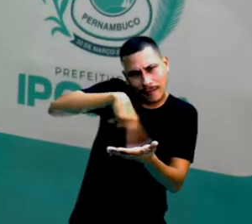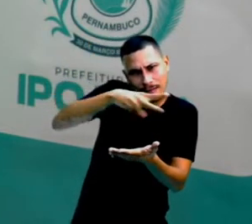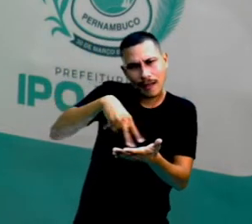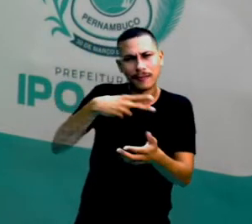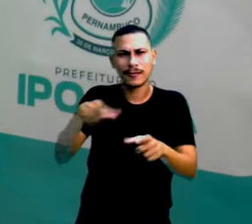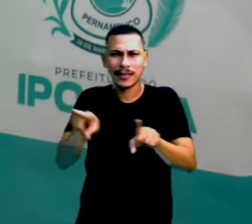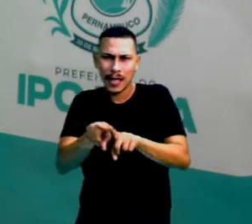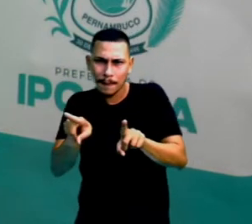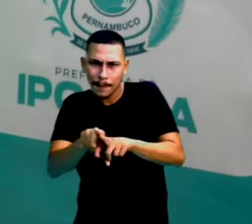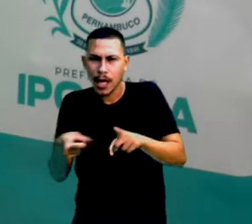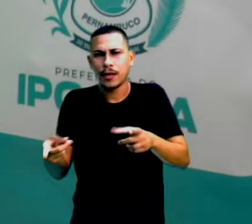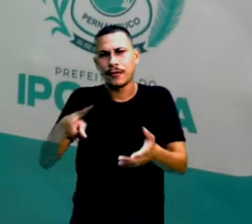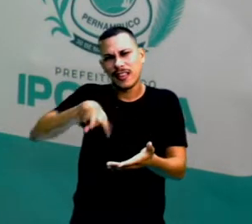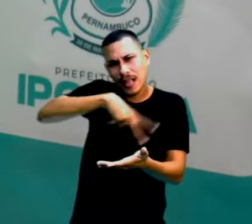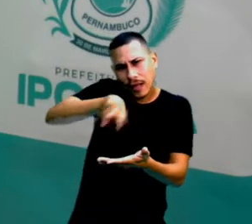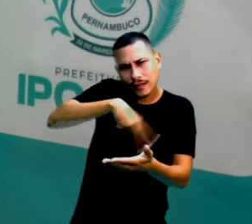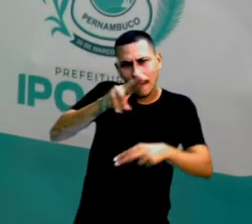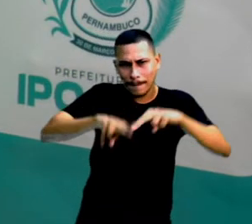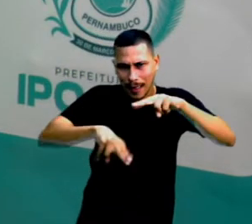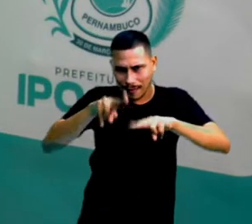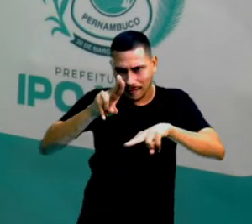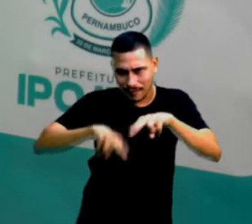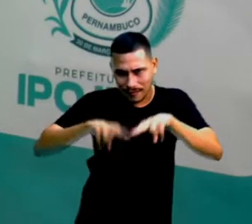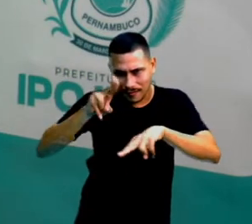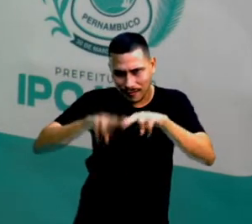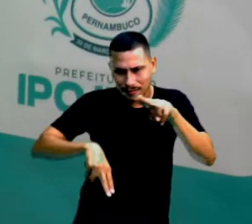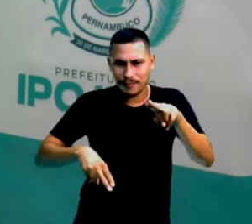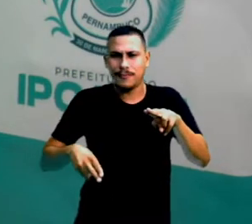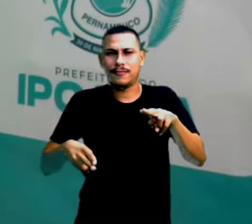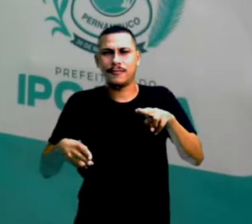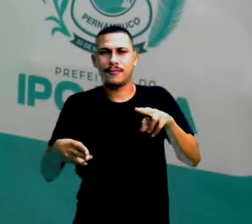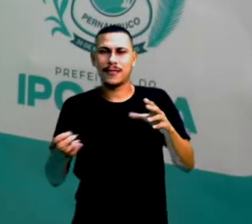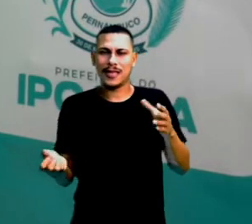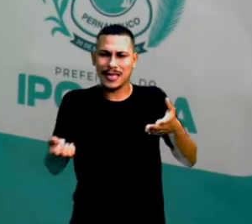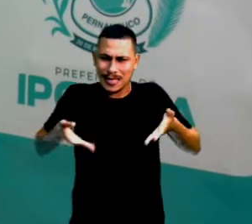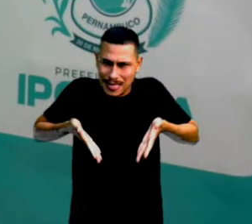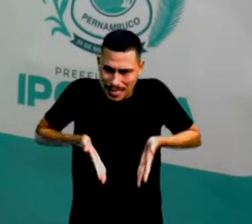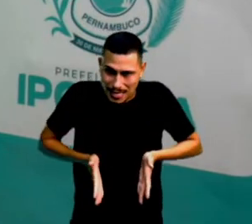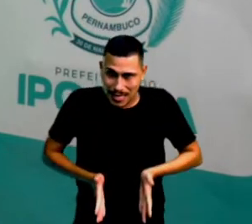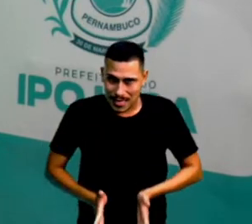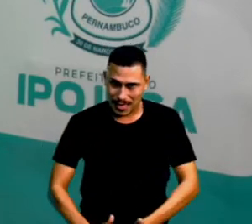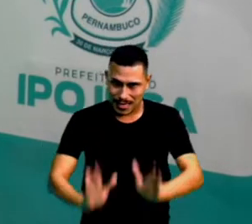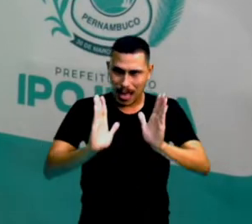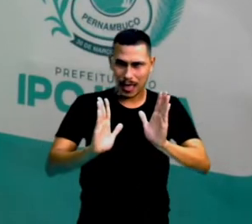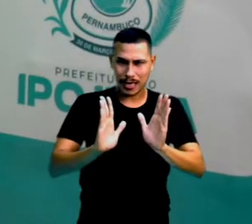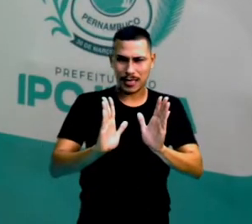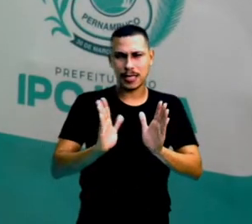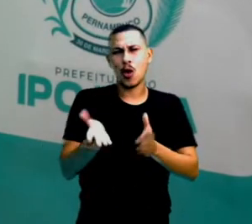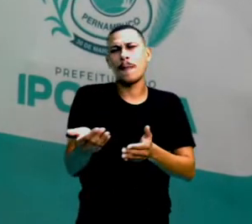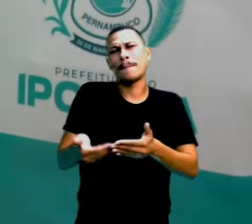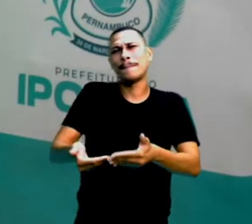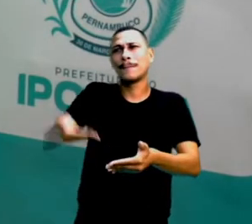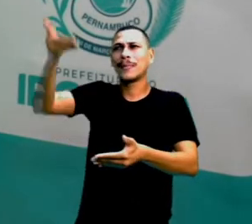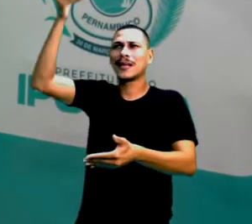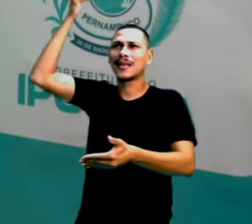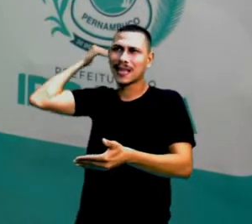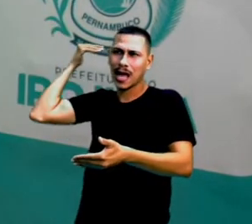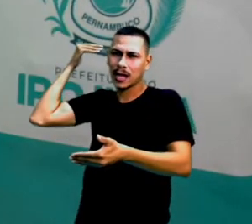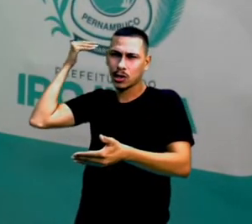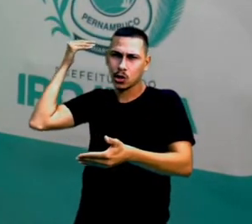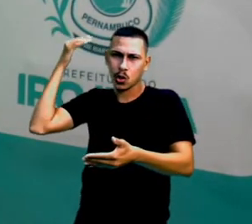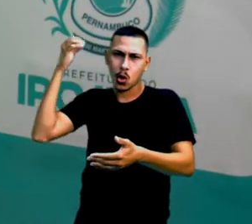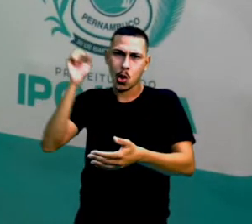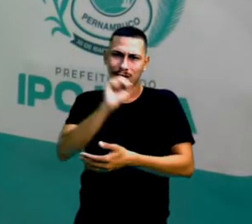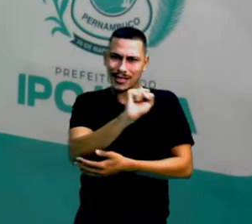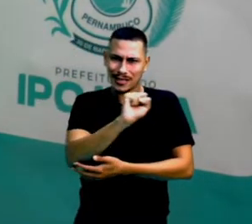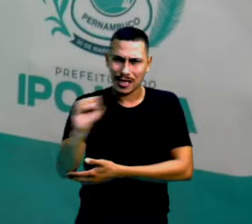quadrilha, né? A quadrilha matuta, porque a quadrilha, na verdade, ela nasceu lá no século XVII, por aí,